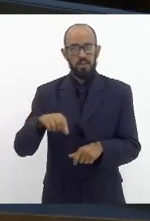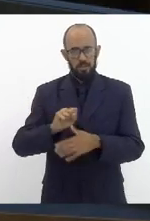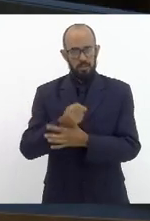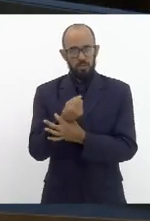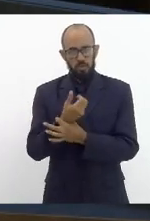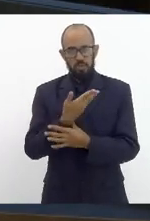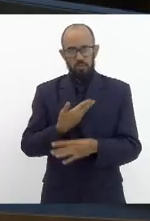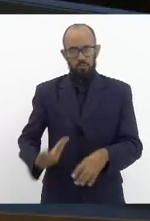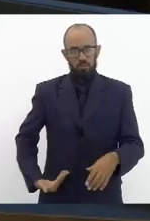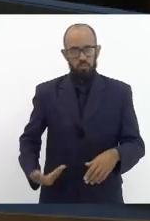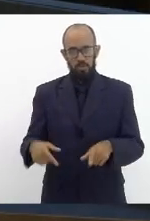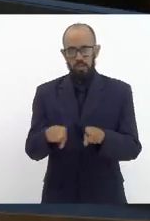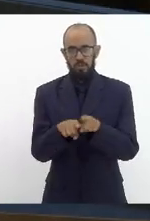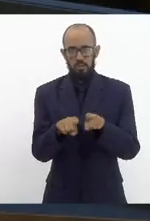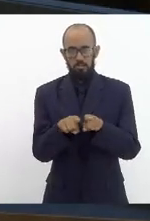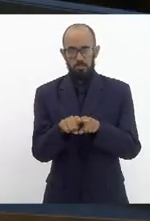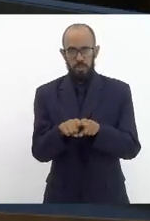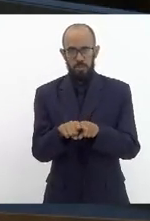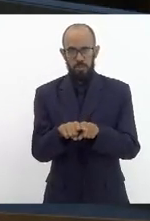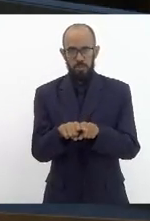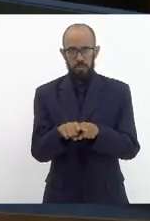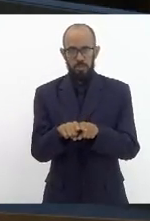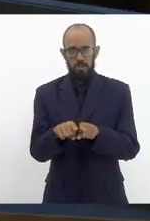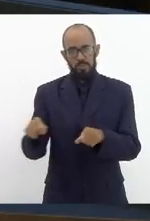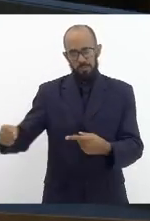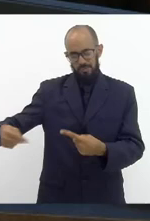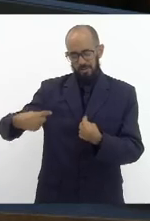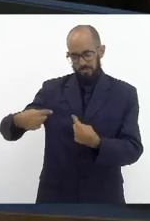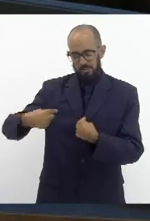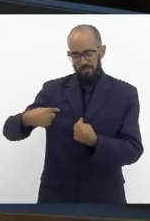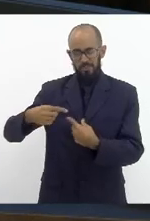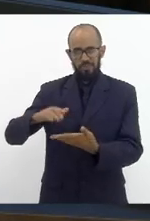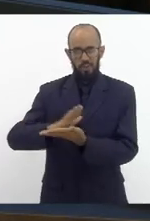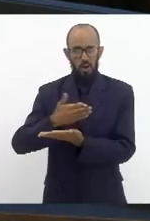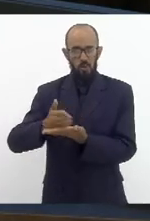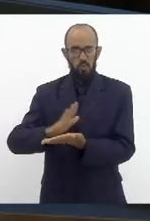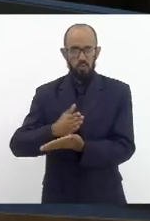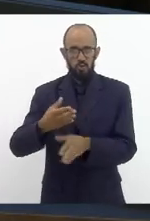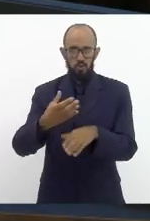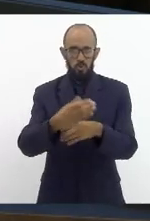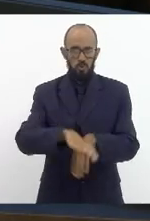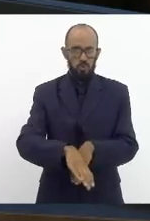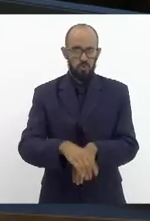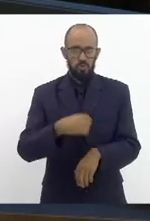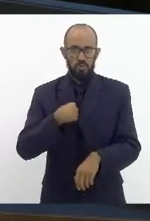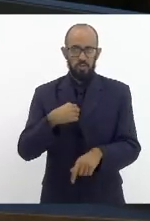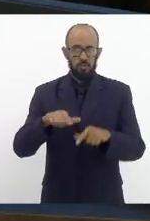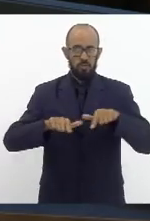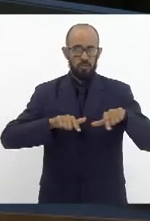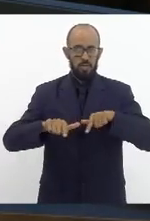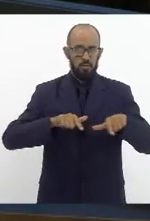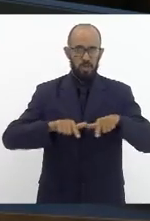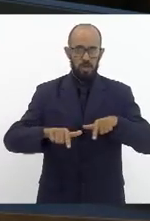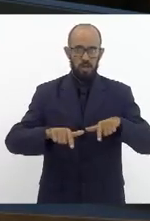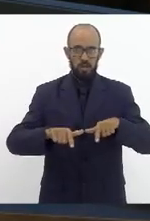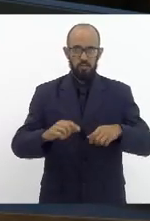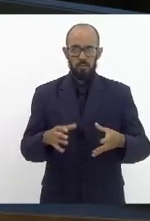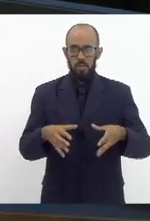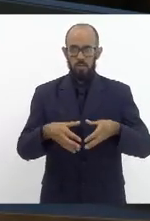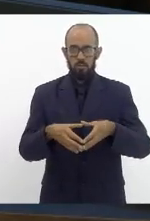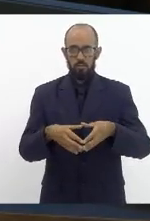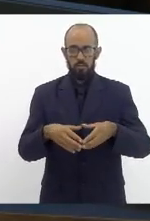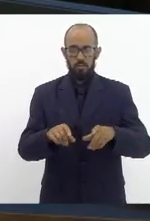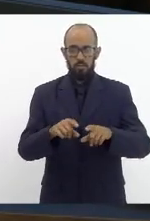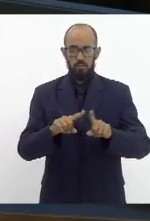Rio de Janeiro. Eu recebi um apelido carinhoso por parte de alguns concursos que eu tenho trabalhado no âmbito da Comissão de Servidores Públicos